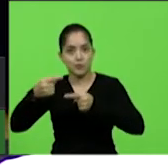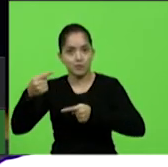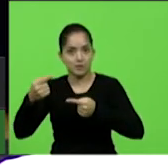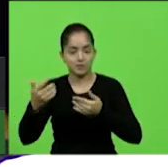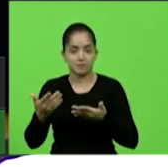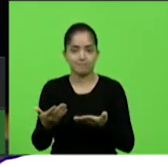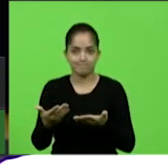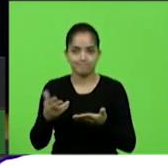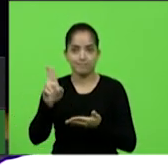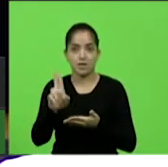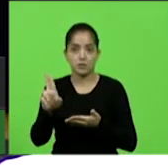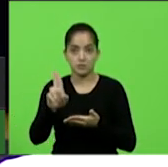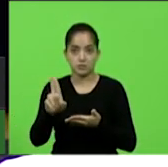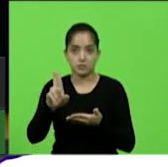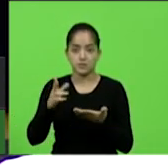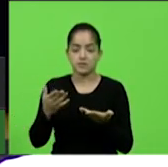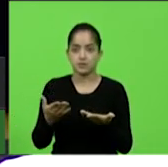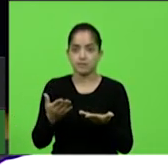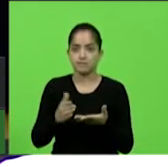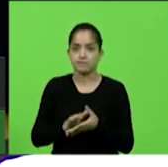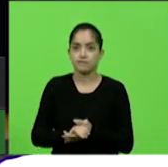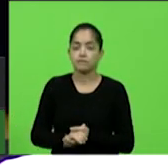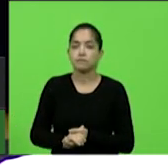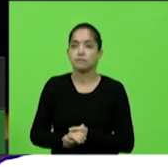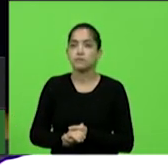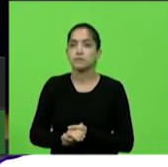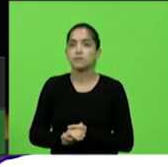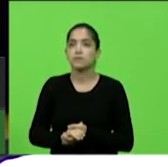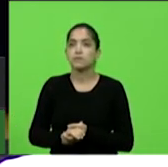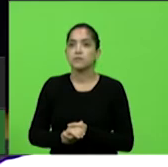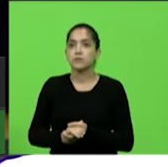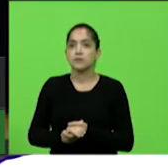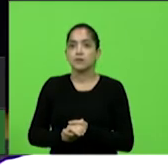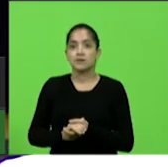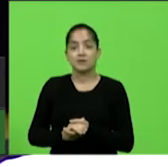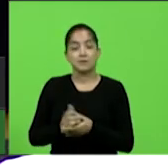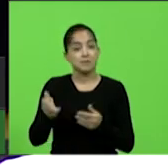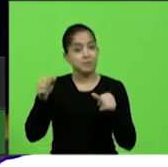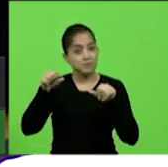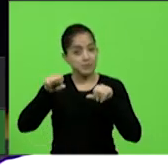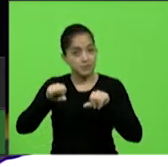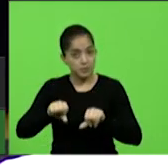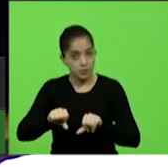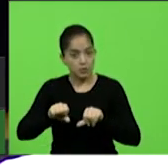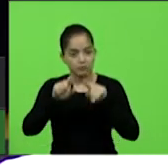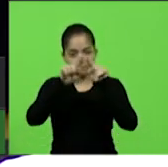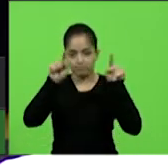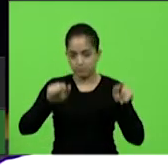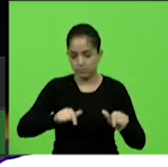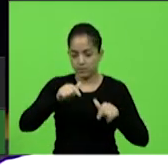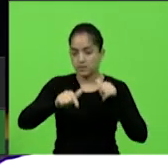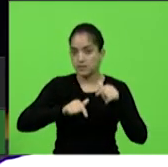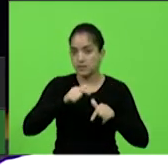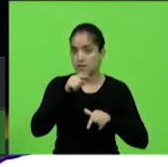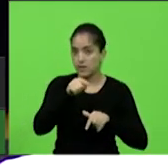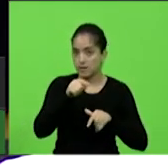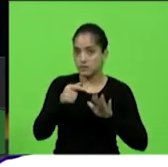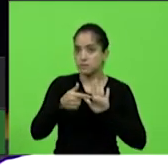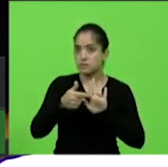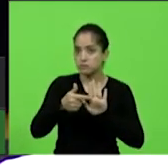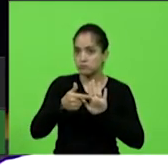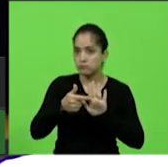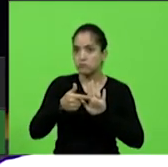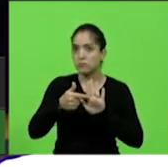trabalho. E, senhores deputados, vai mais. Os servidores do SAMU alegam violação de